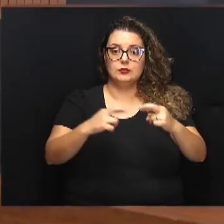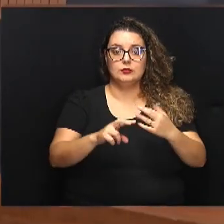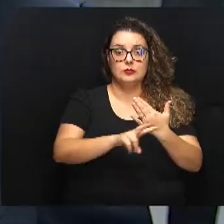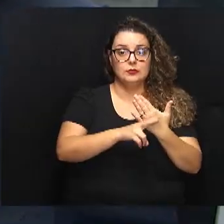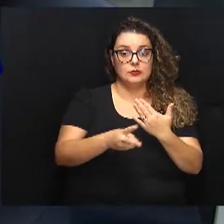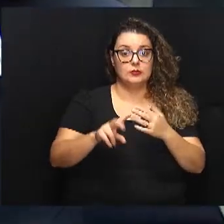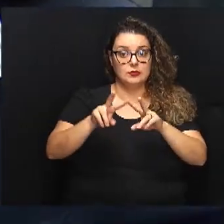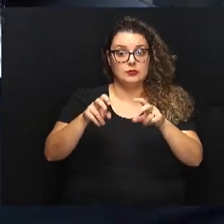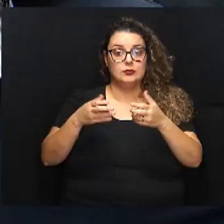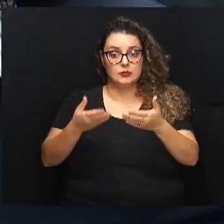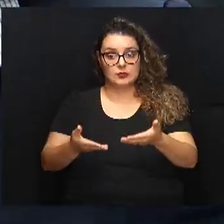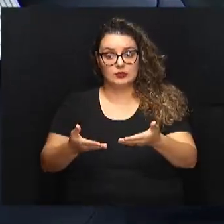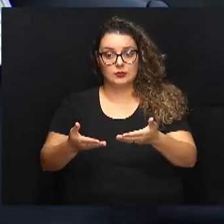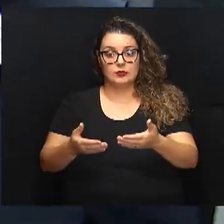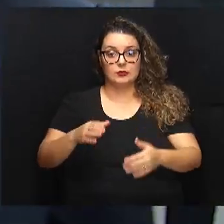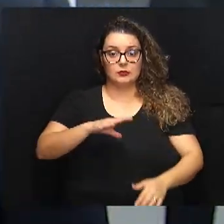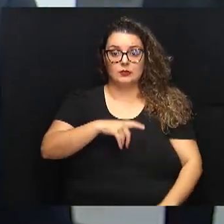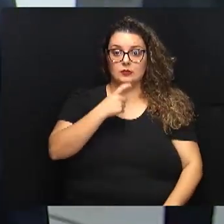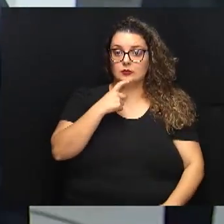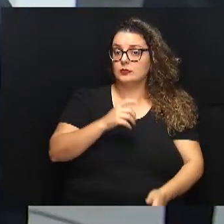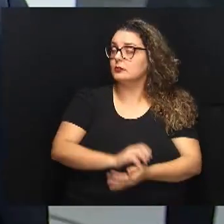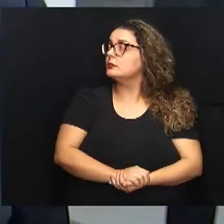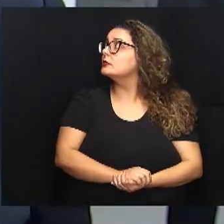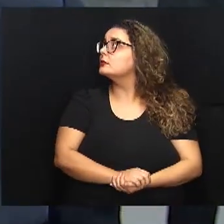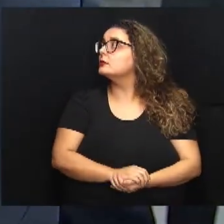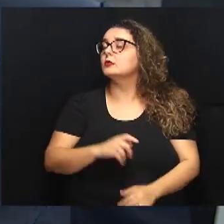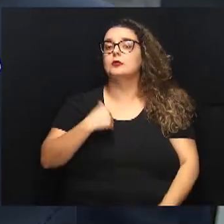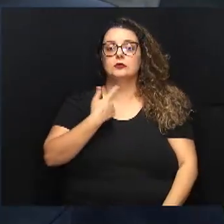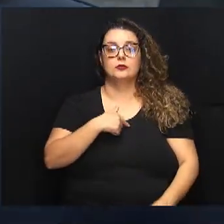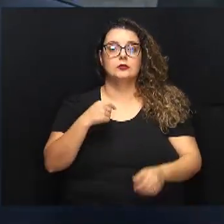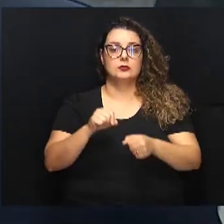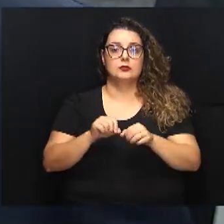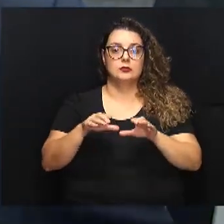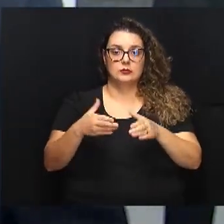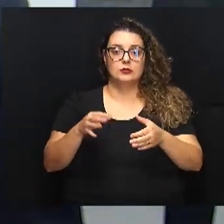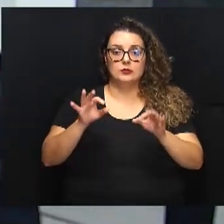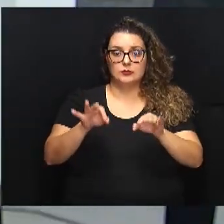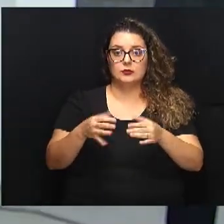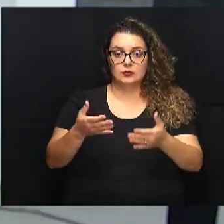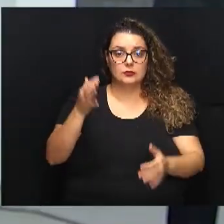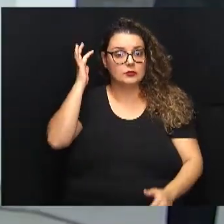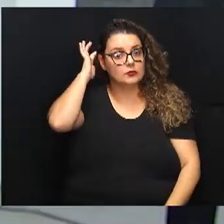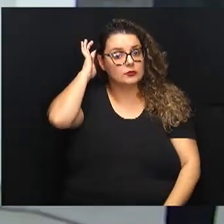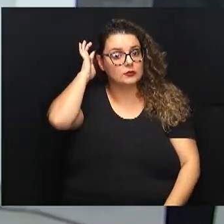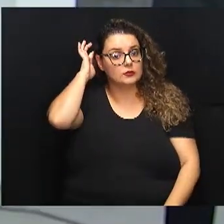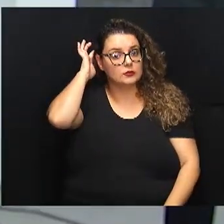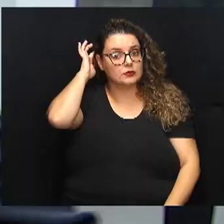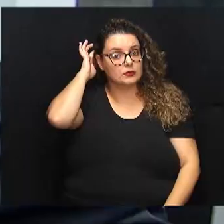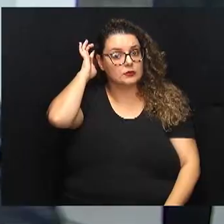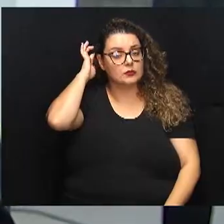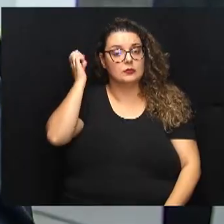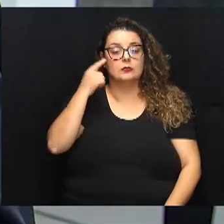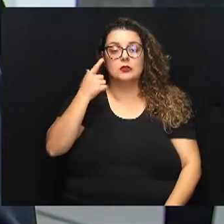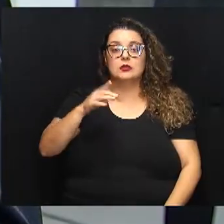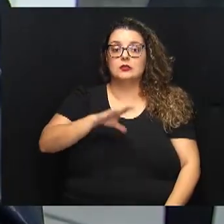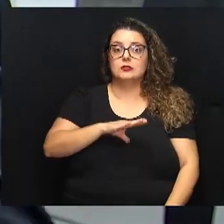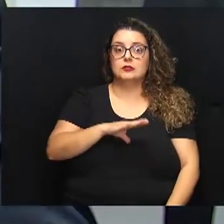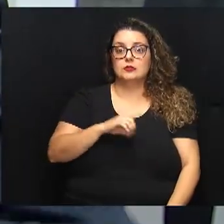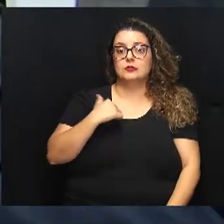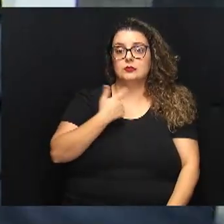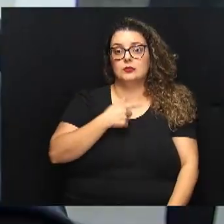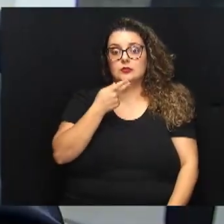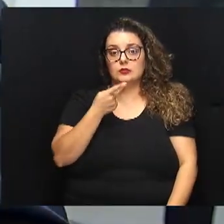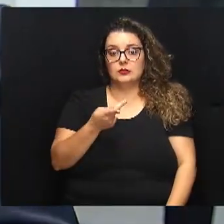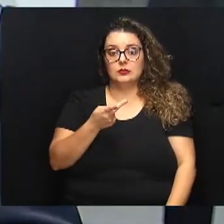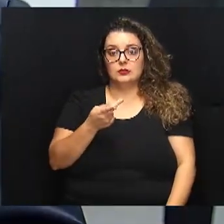este tema traz para Campinas. Nós fizemos essa comissão justamente nisso, Gabriel, pensando a cidade. A gente está falando de uma cidade que ela está